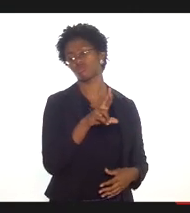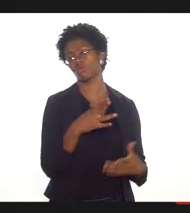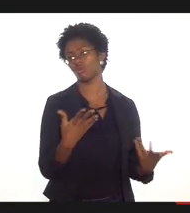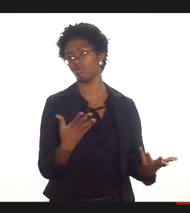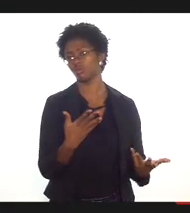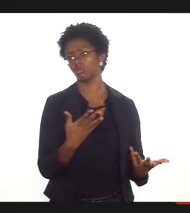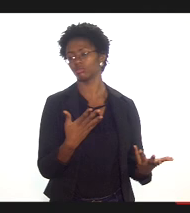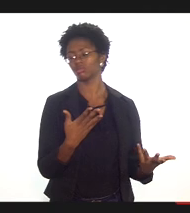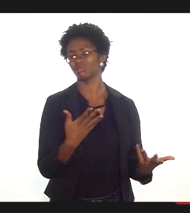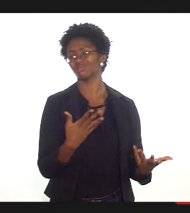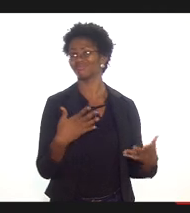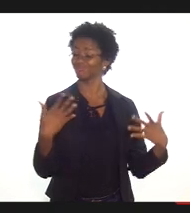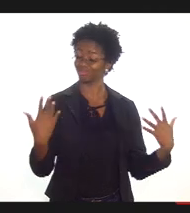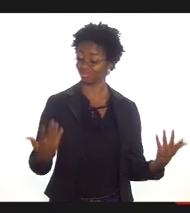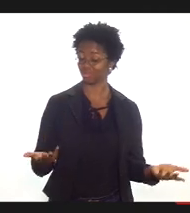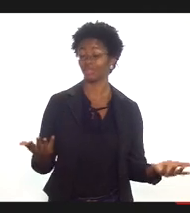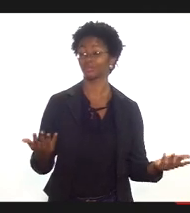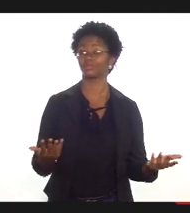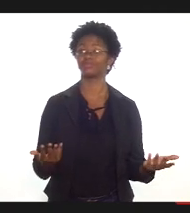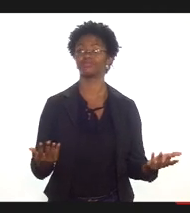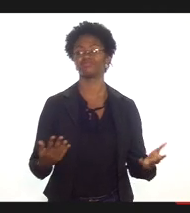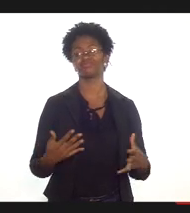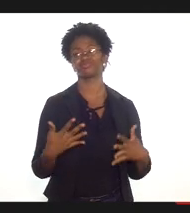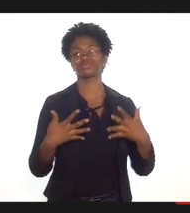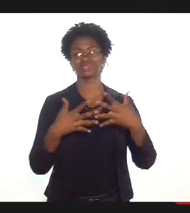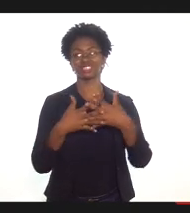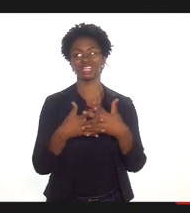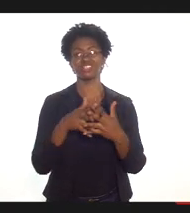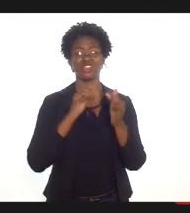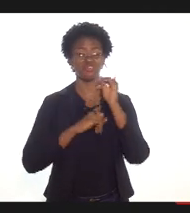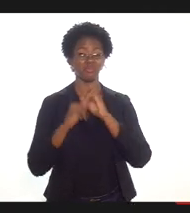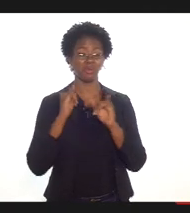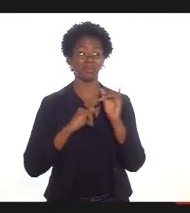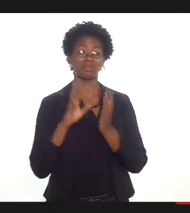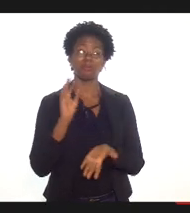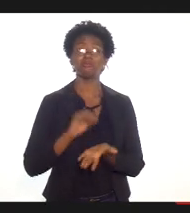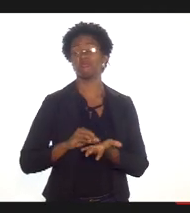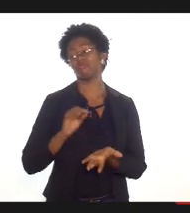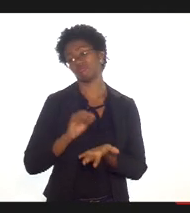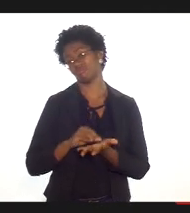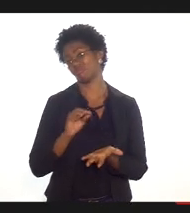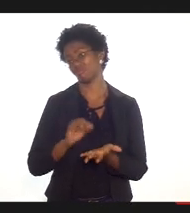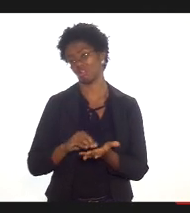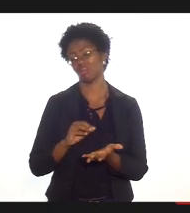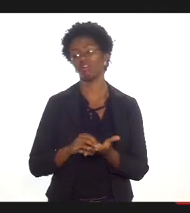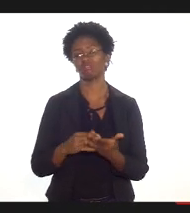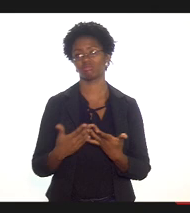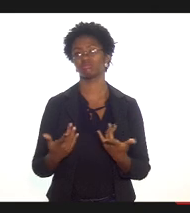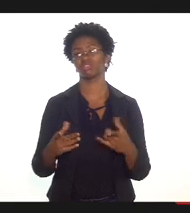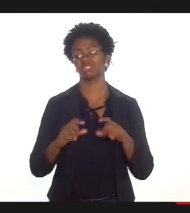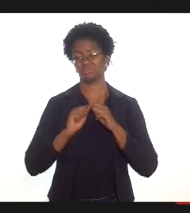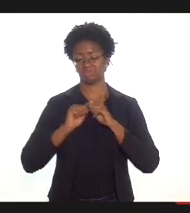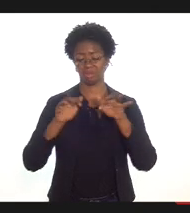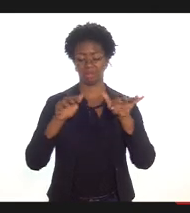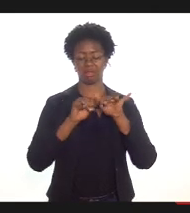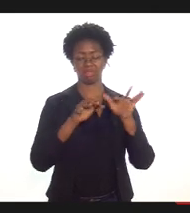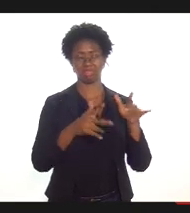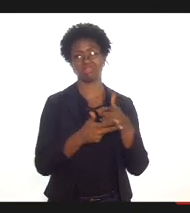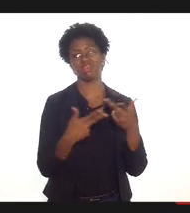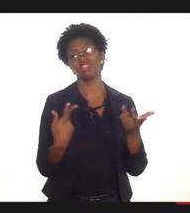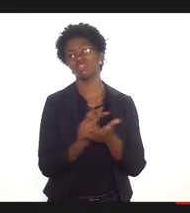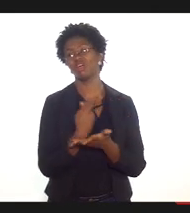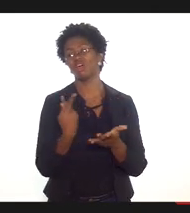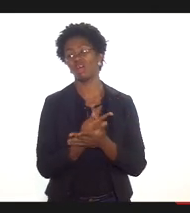uma rede que ainda traz muita desinformação para nós, não só na